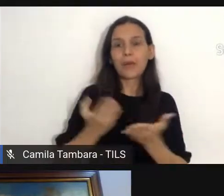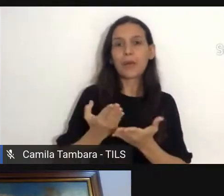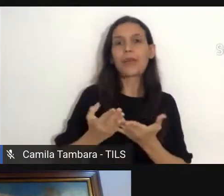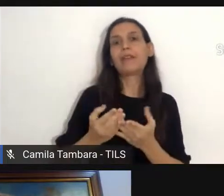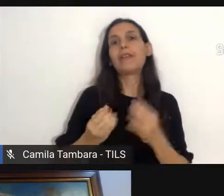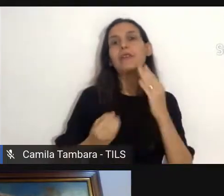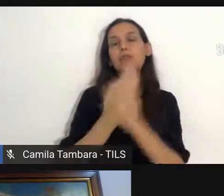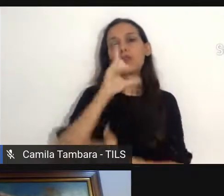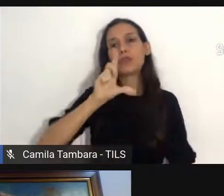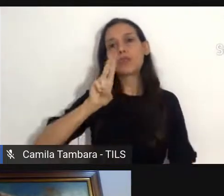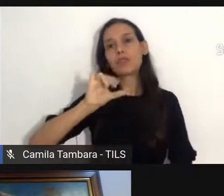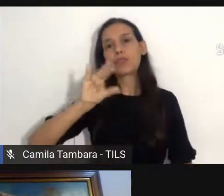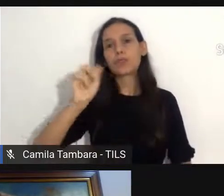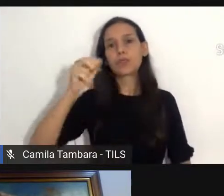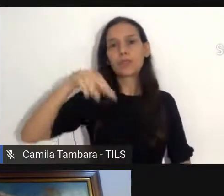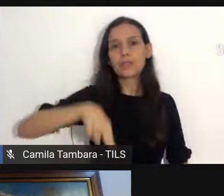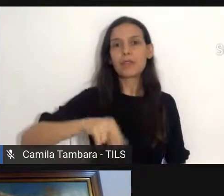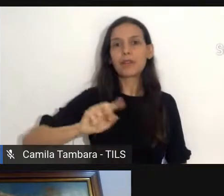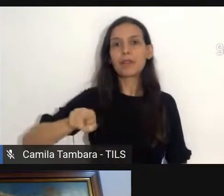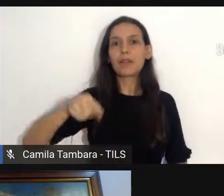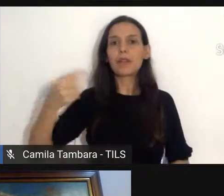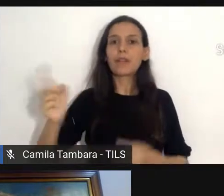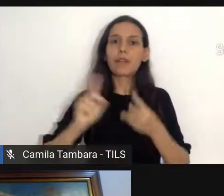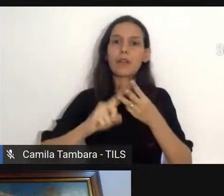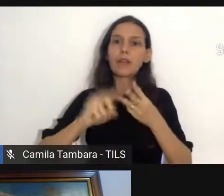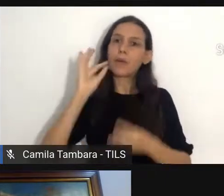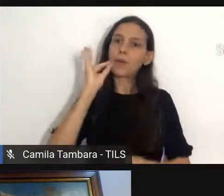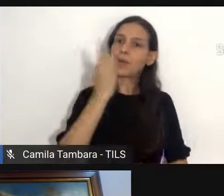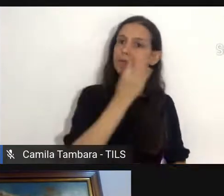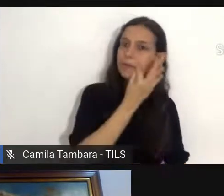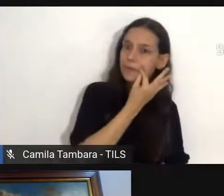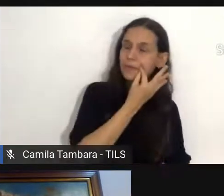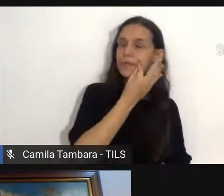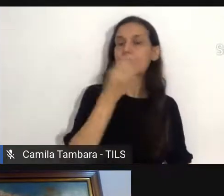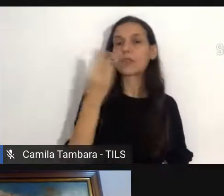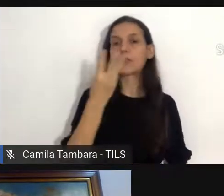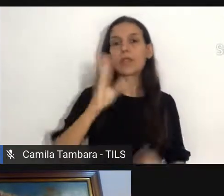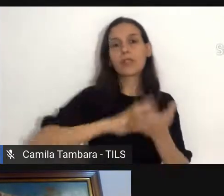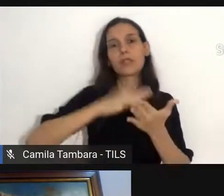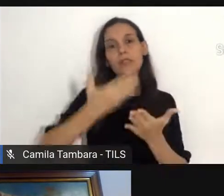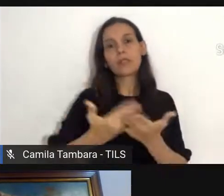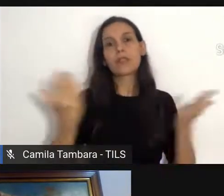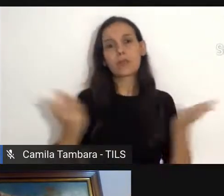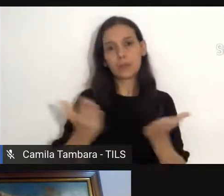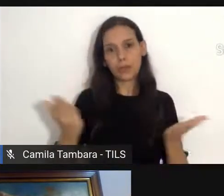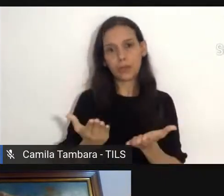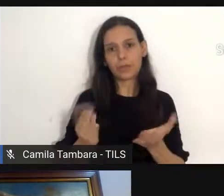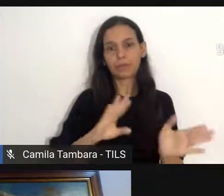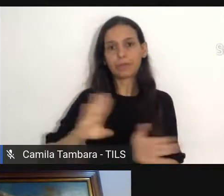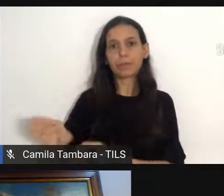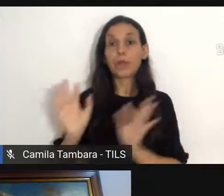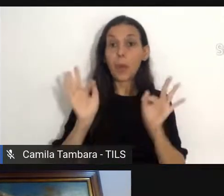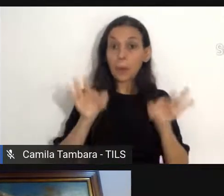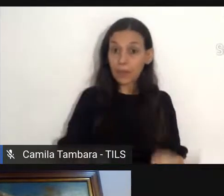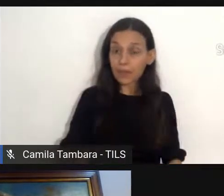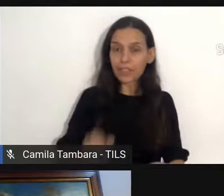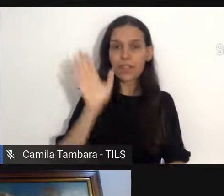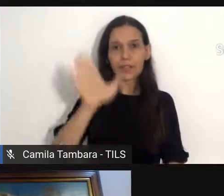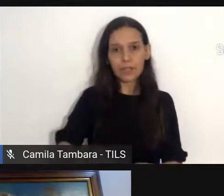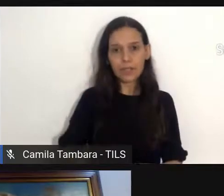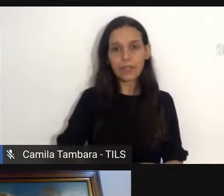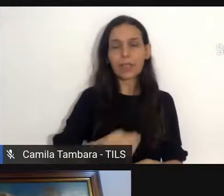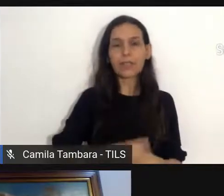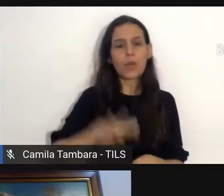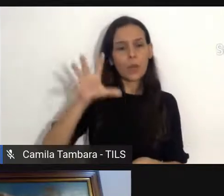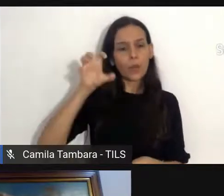são os nossos 3 intérpretes aqui hoje. Pessoal, para fechar a nossa tarde, ouvindo aqui boas